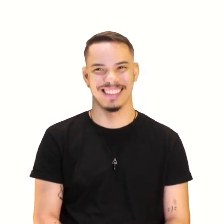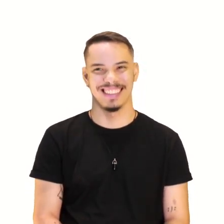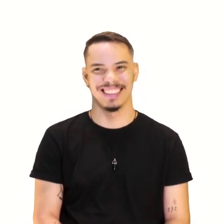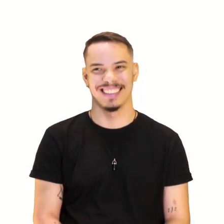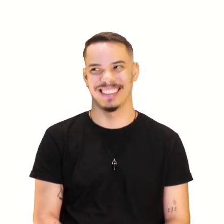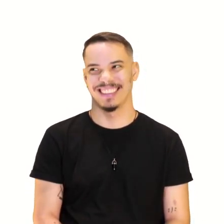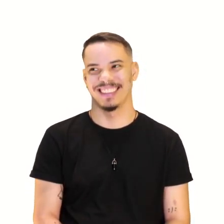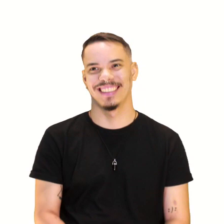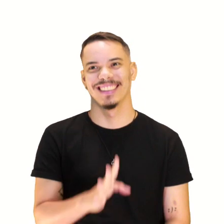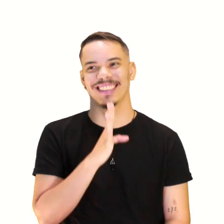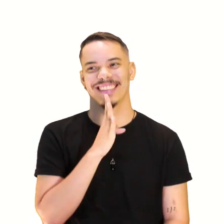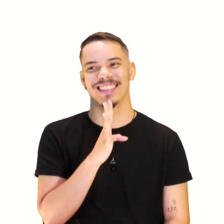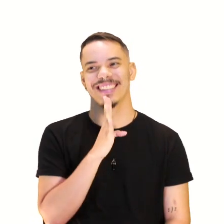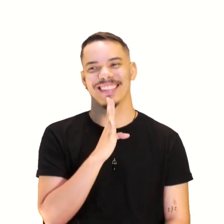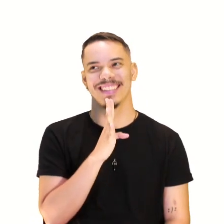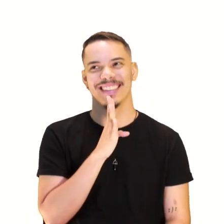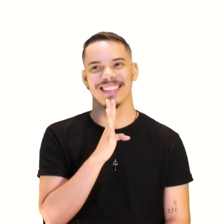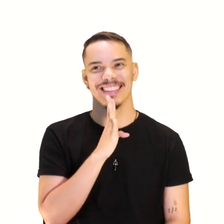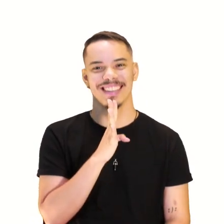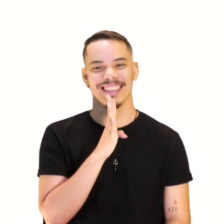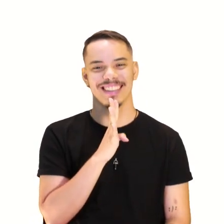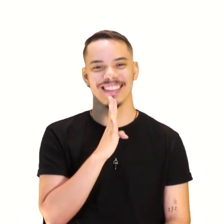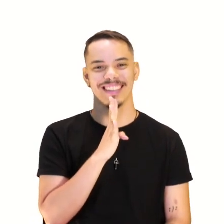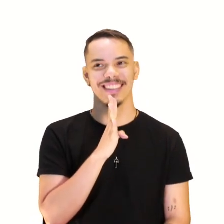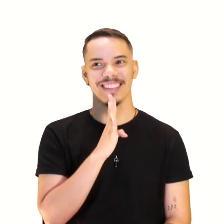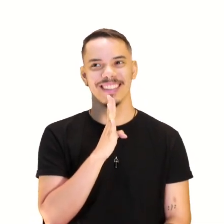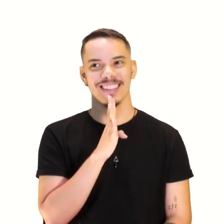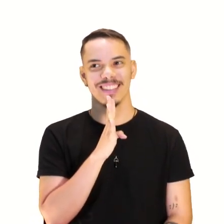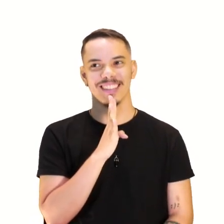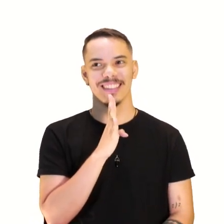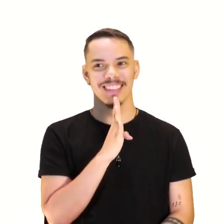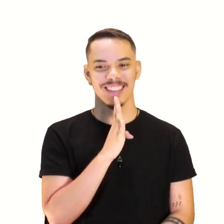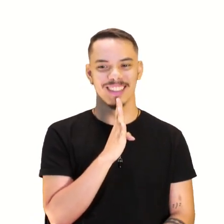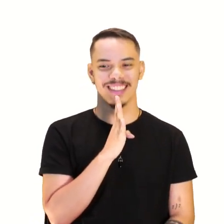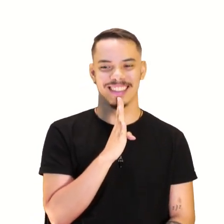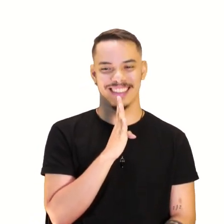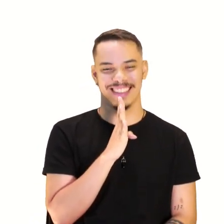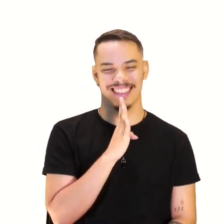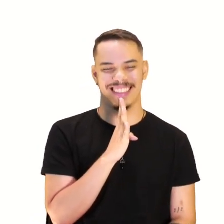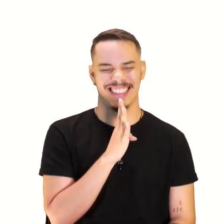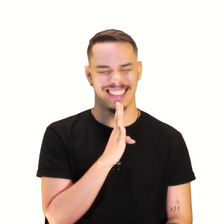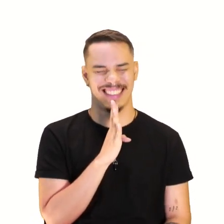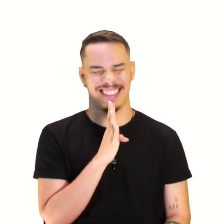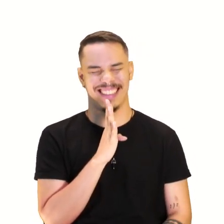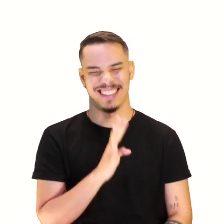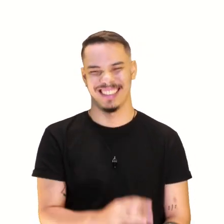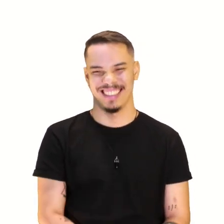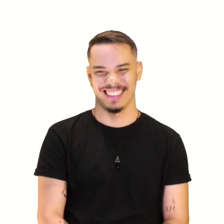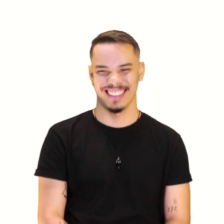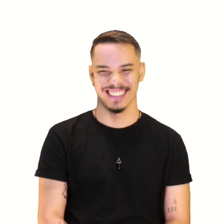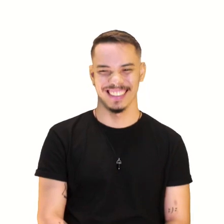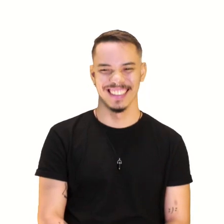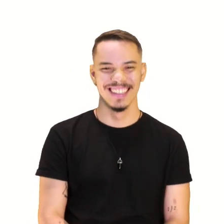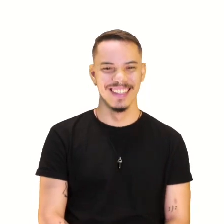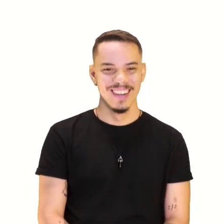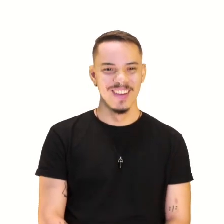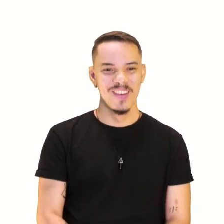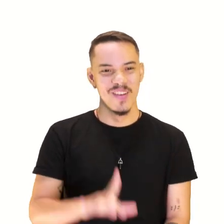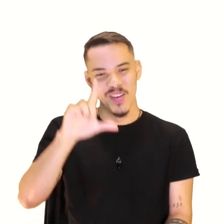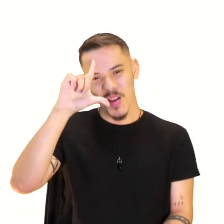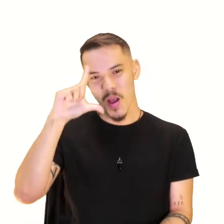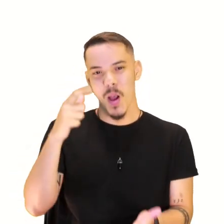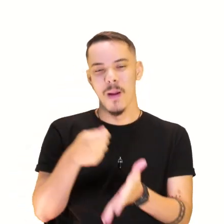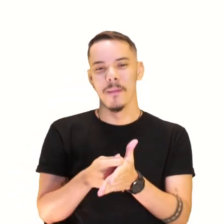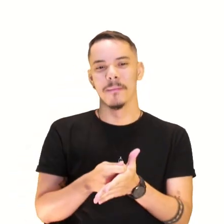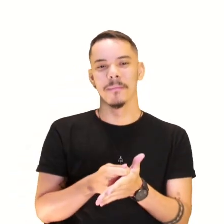A conhecer a sequência. Olha lá. Não precisa não, tá tudo... Dada a PA abaixo, determine o que se pede.